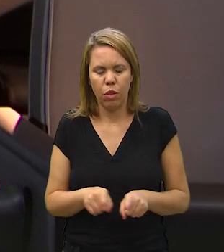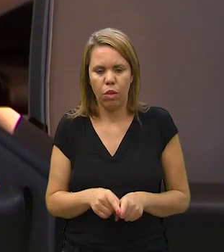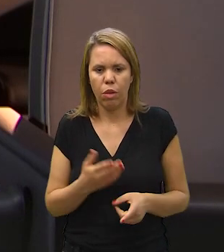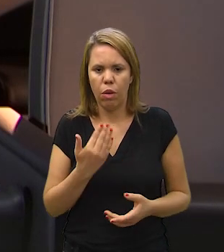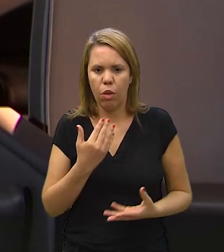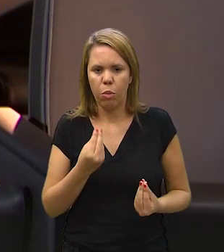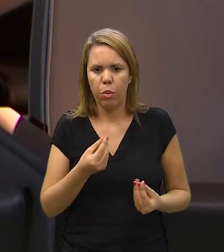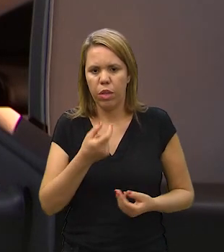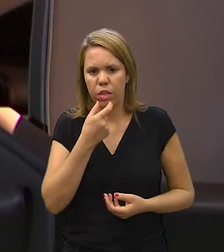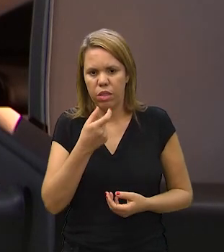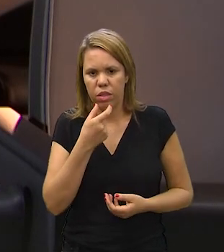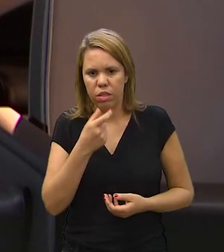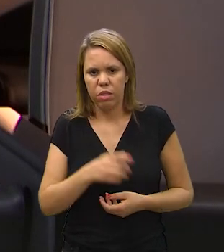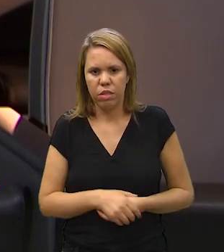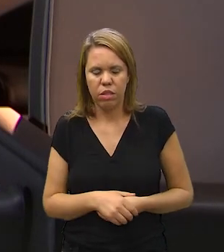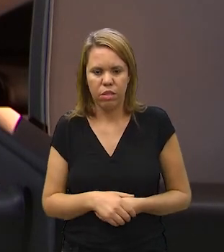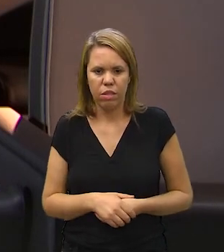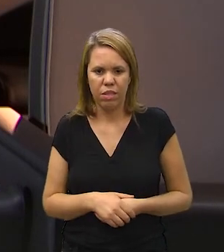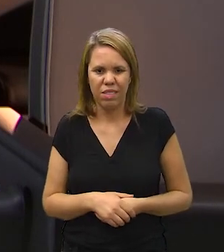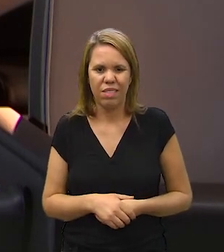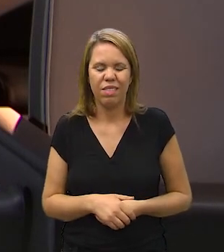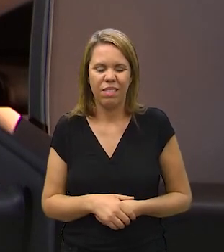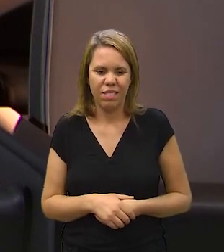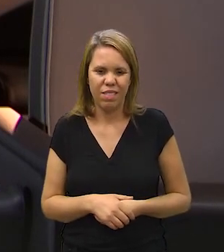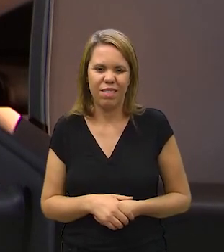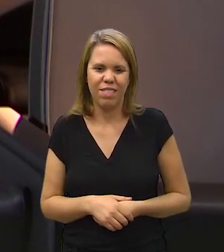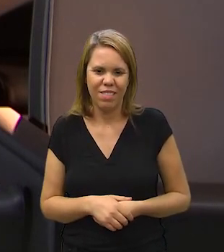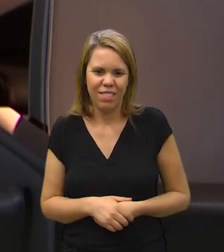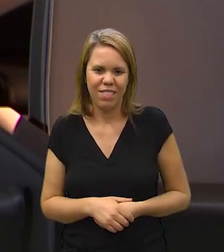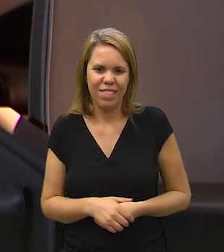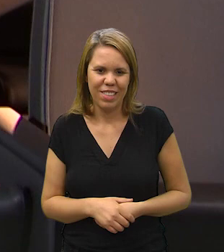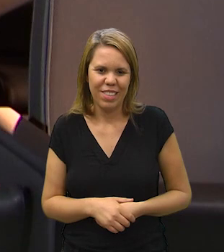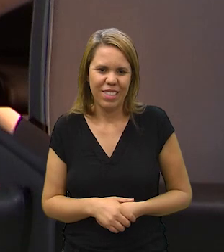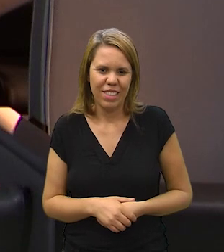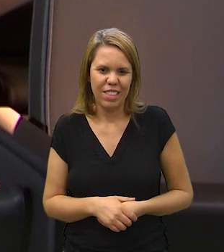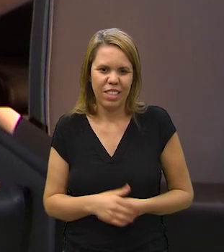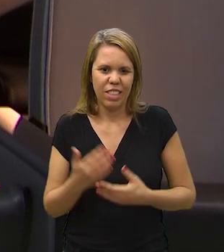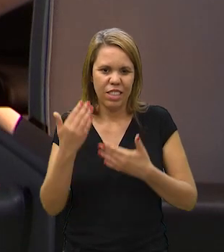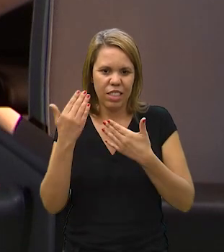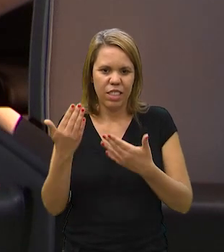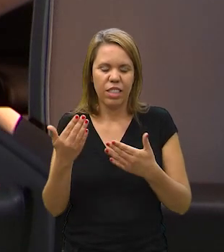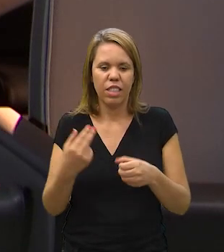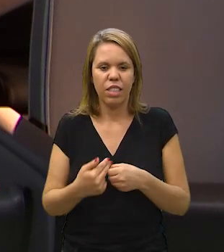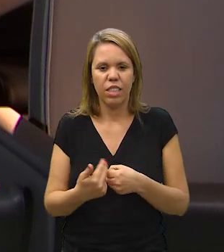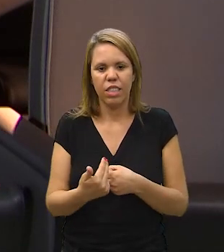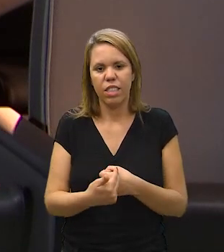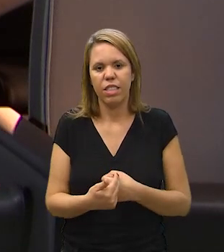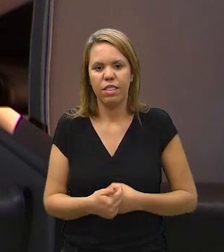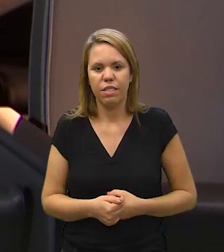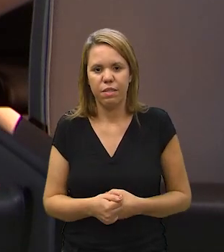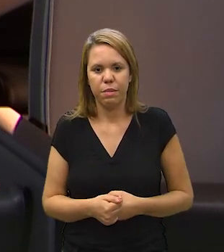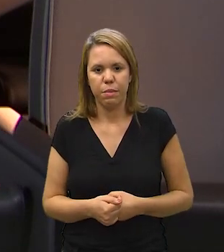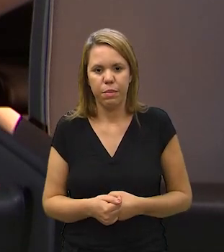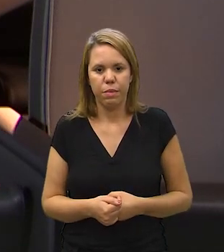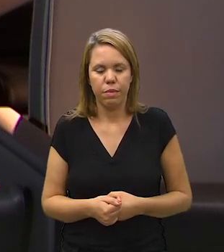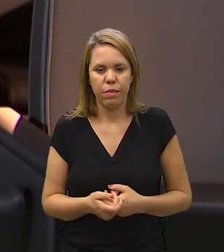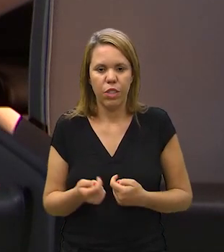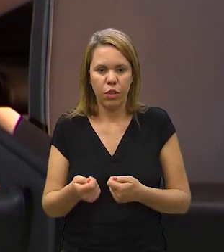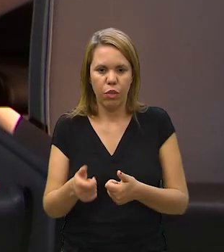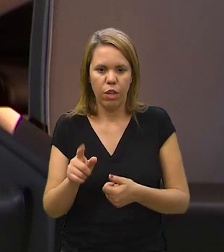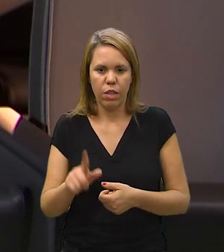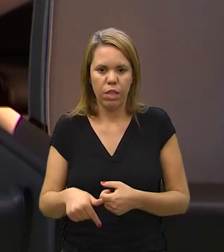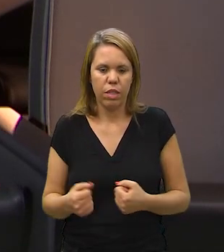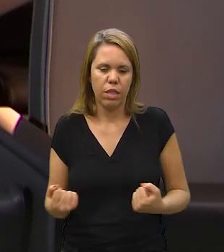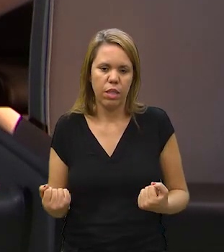bolacha. A gente não tava rico não, gente. Mas agradecemos a Unicamp, né? Porque e também